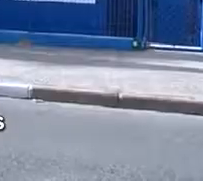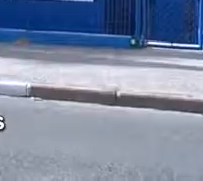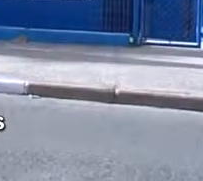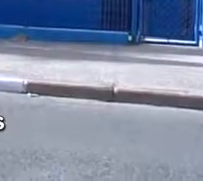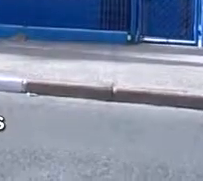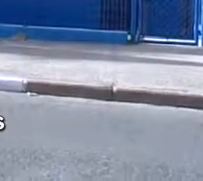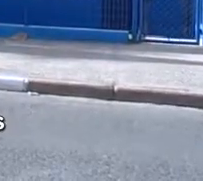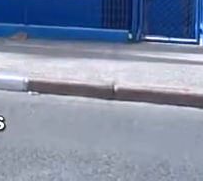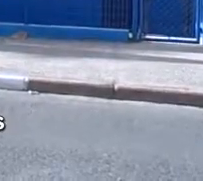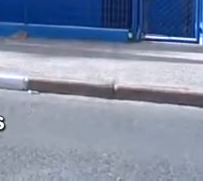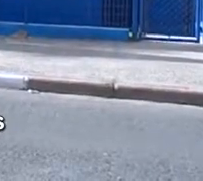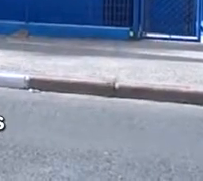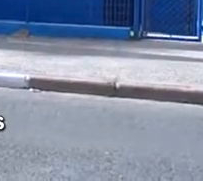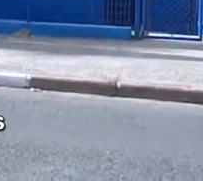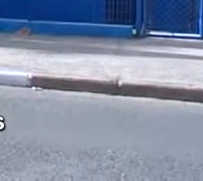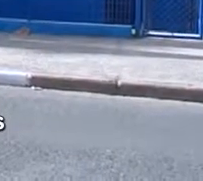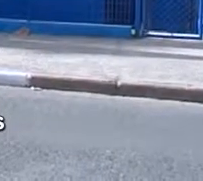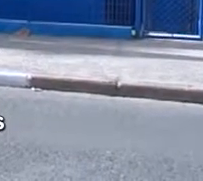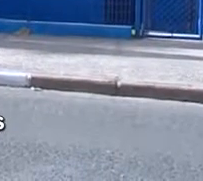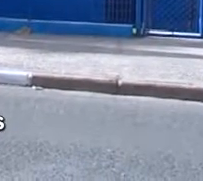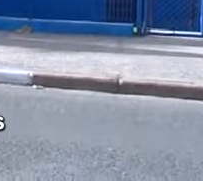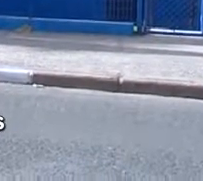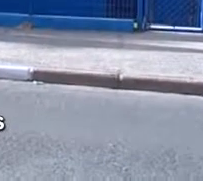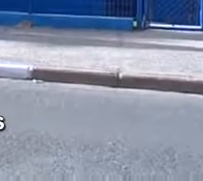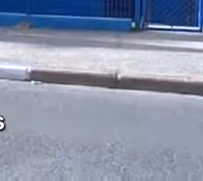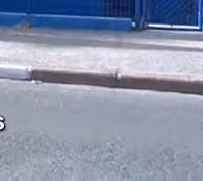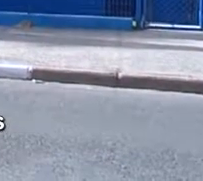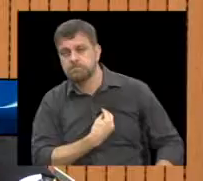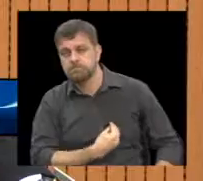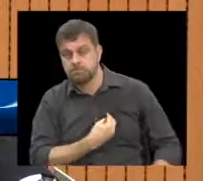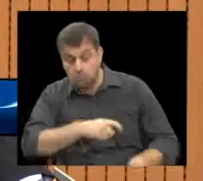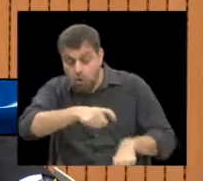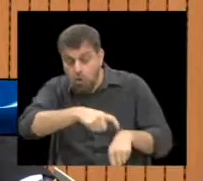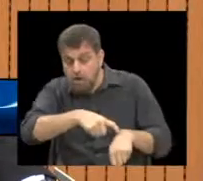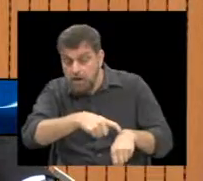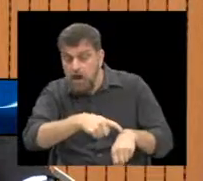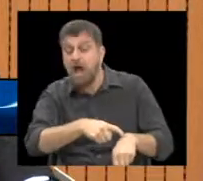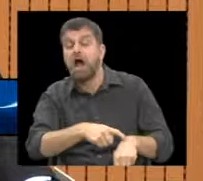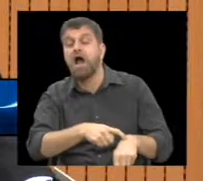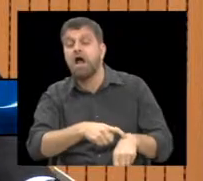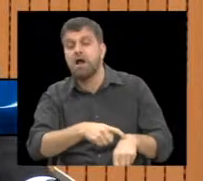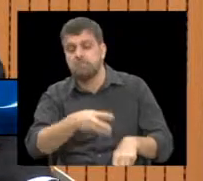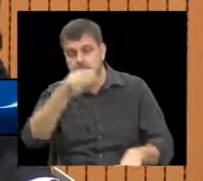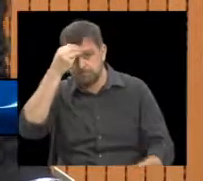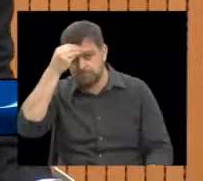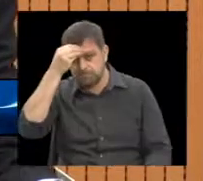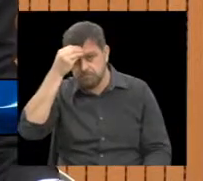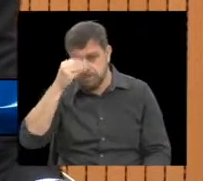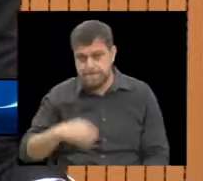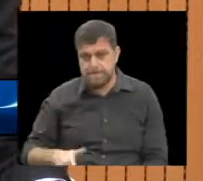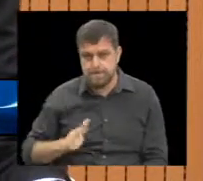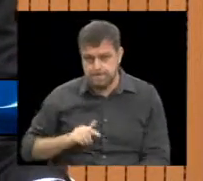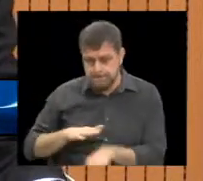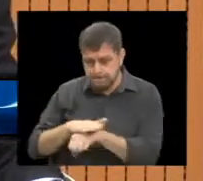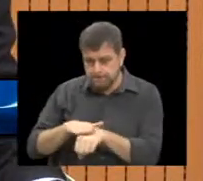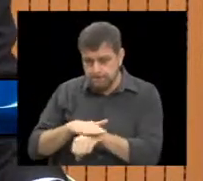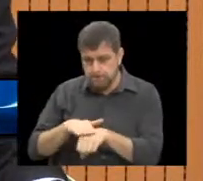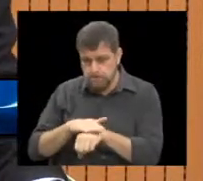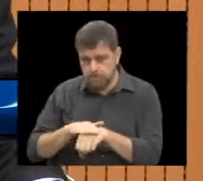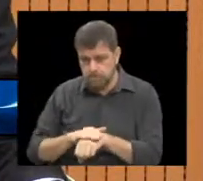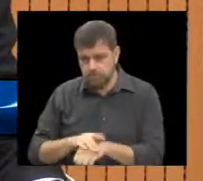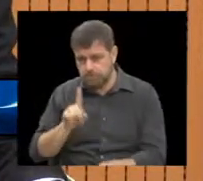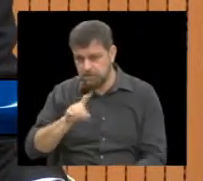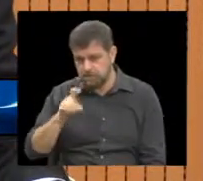depois de uma visita ao centro de saúde do bairro são martim o vereador carlinhos camelô usou a tribuna na última reunião ordinária